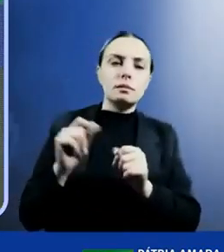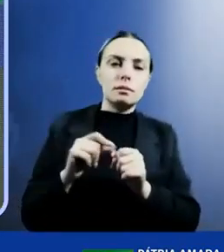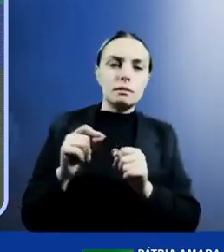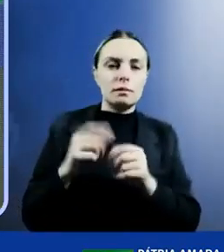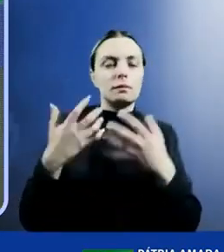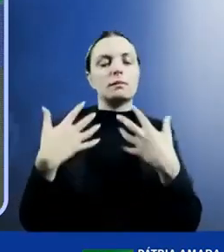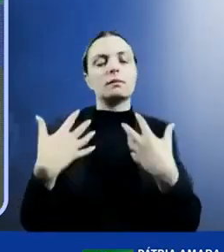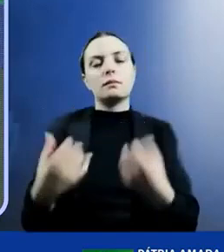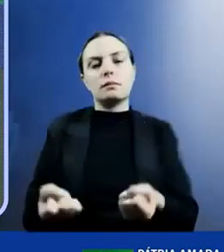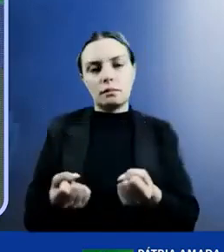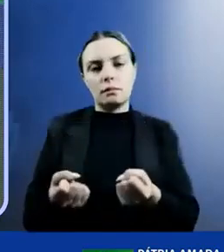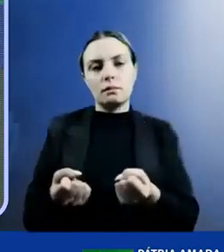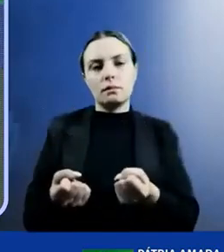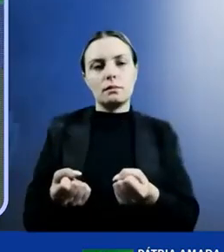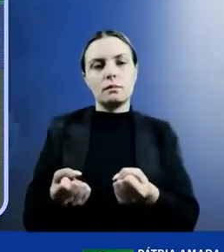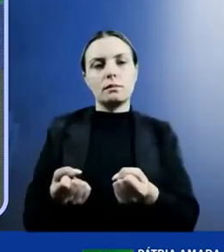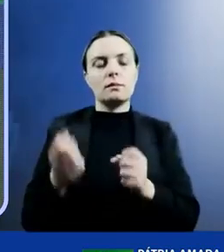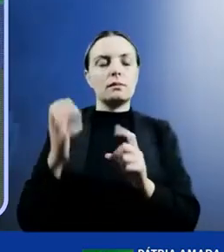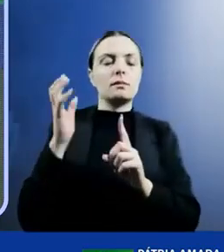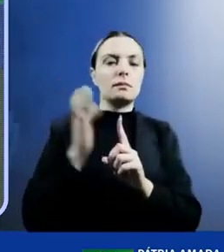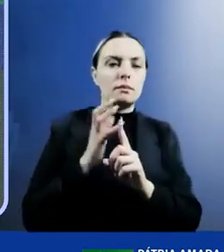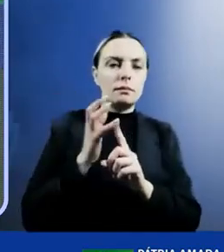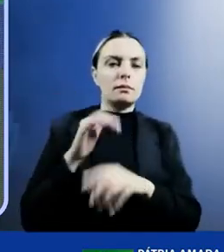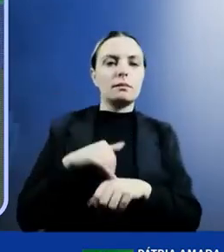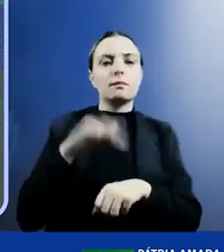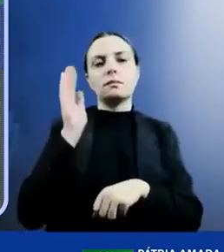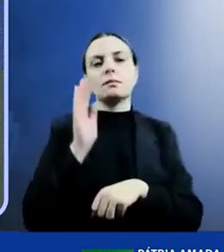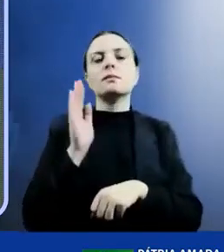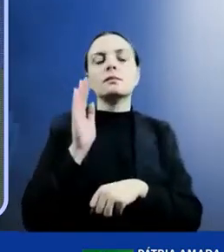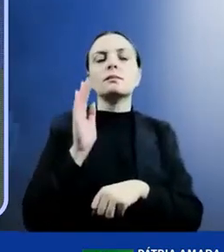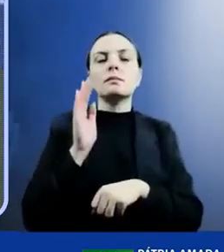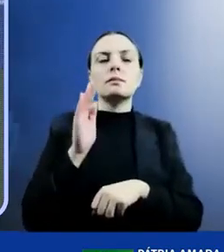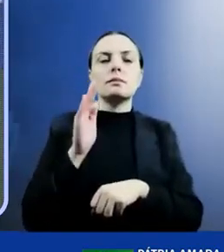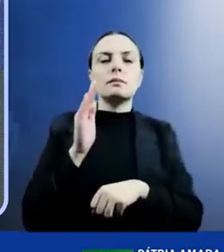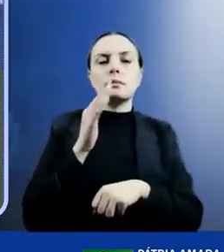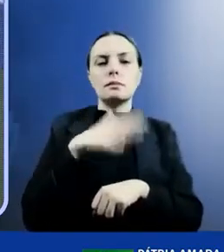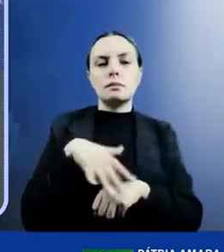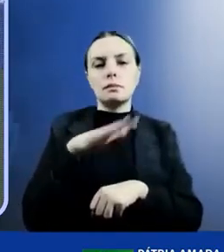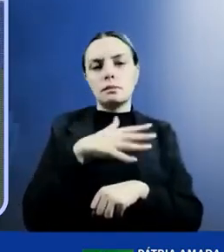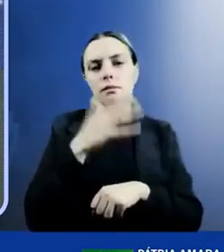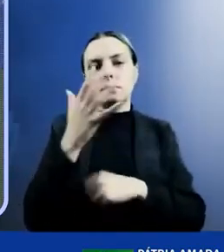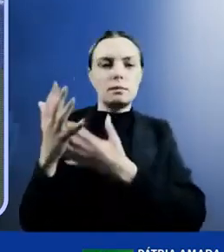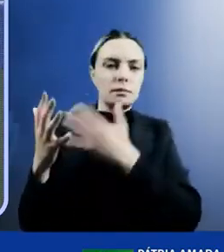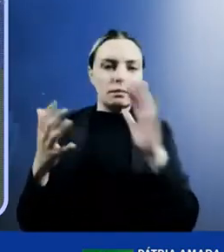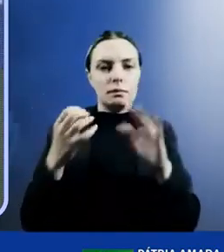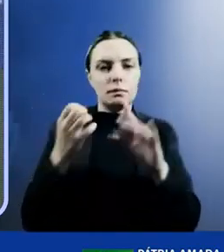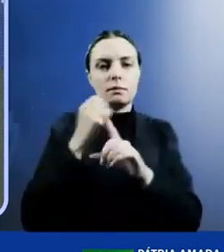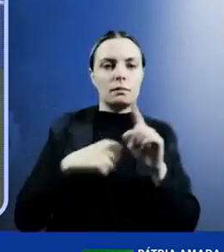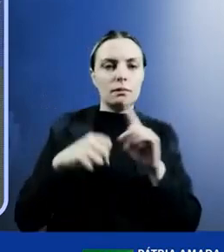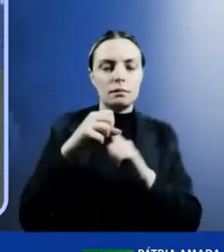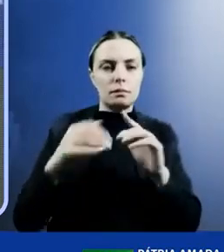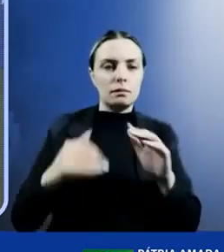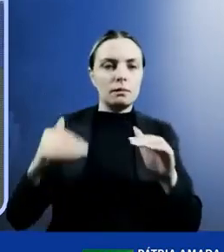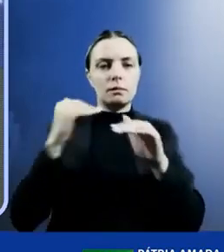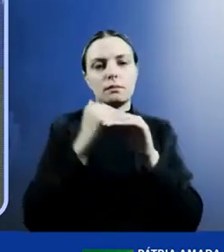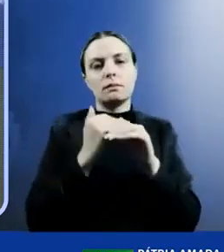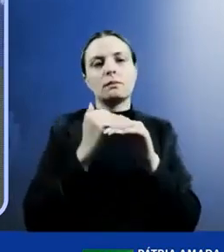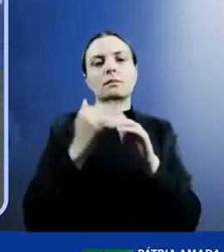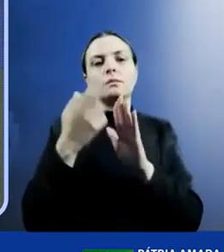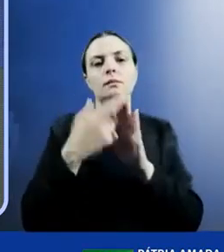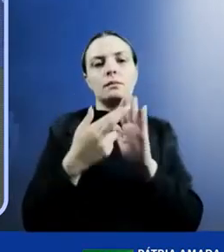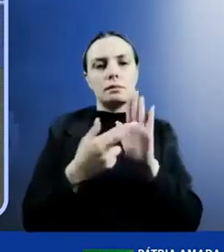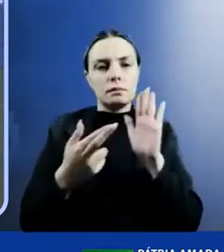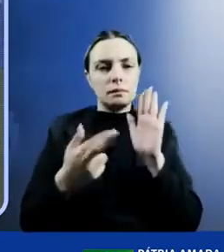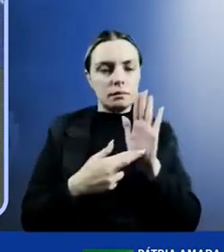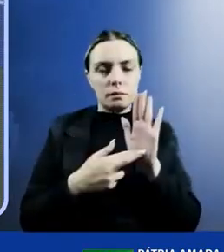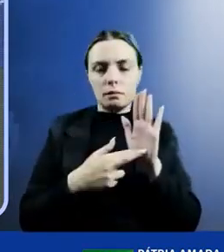e impactando mais ainda a questão ambiental e social. Então, a equiparação das normas entre os estados